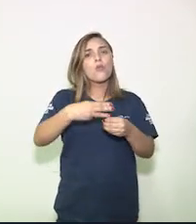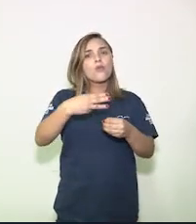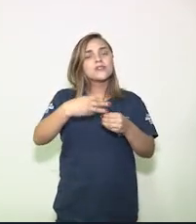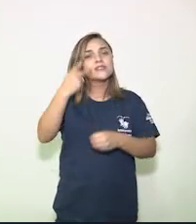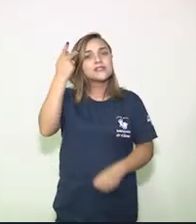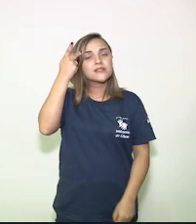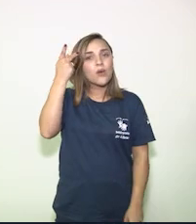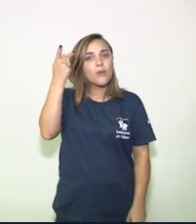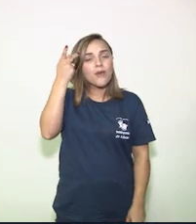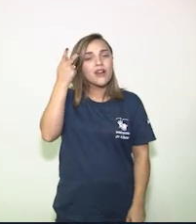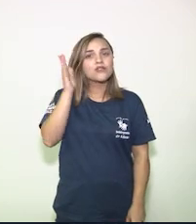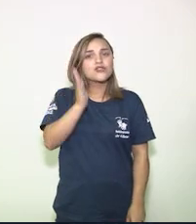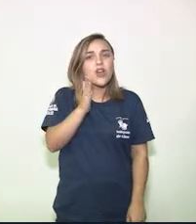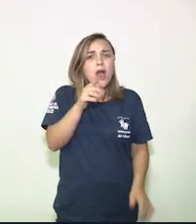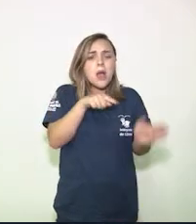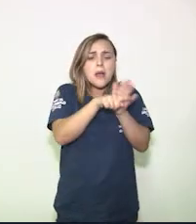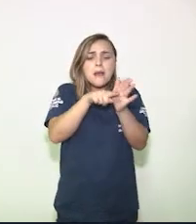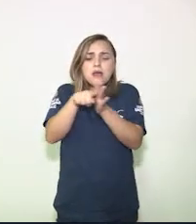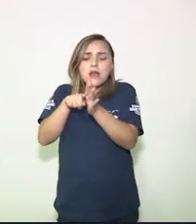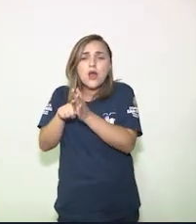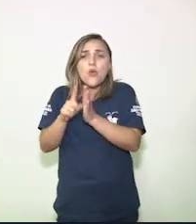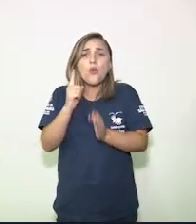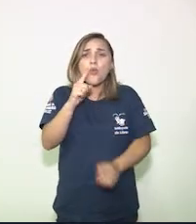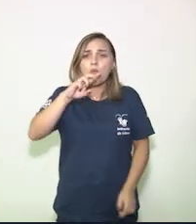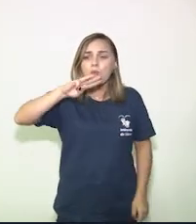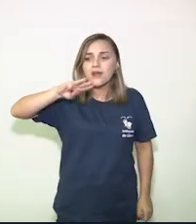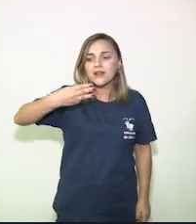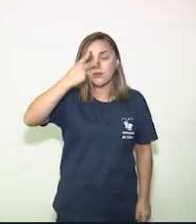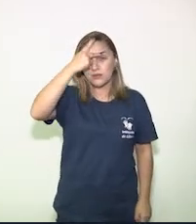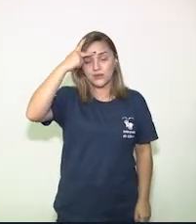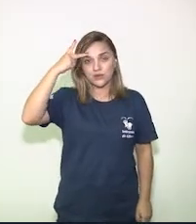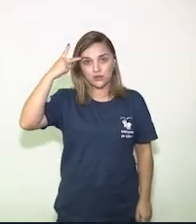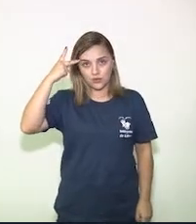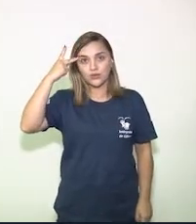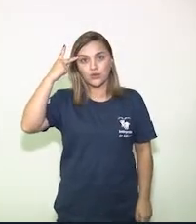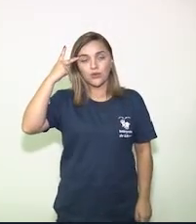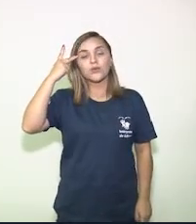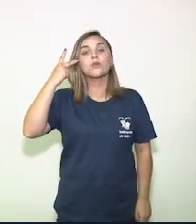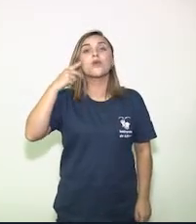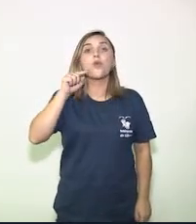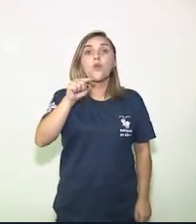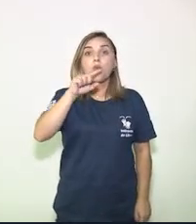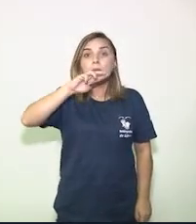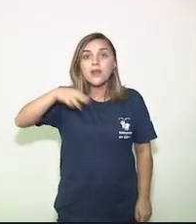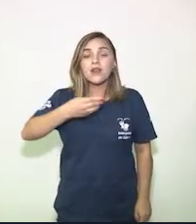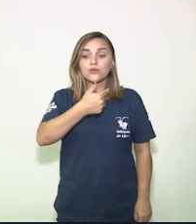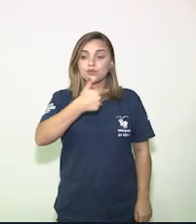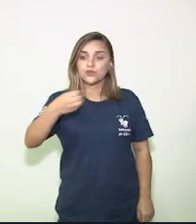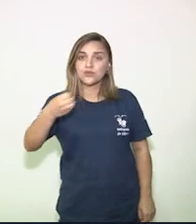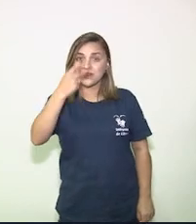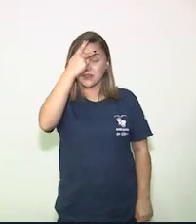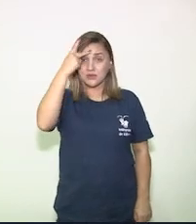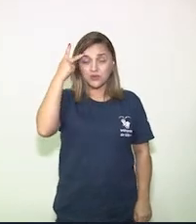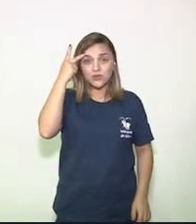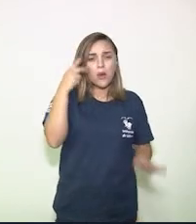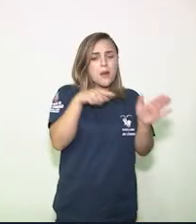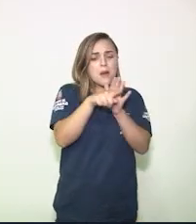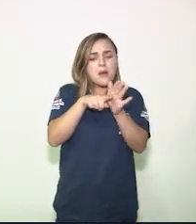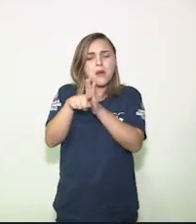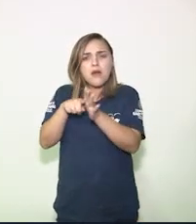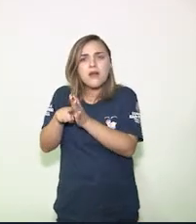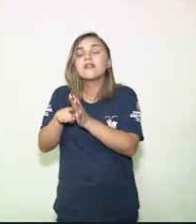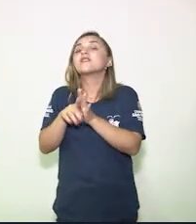fez isso em mais de 1.200.000 pessoas. Então, o município está trabalhando